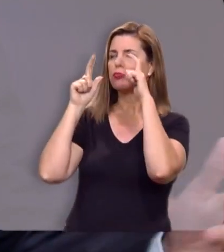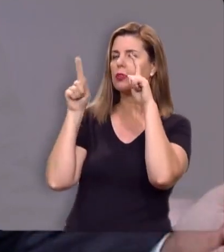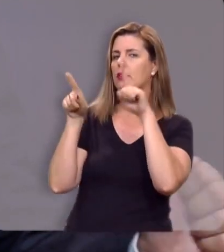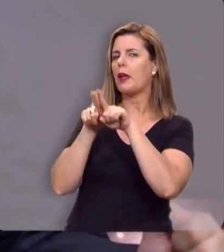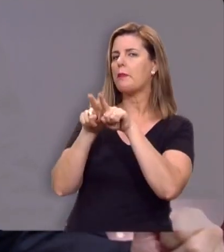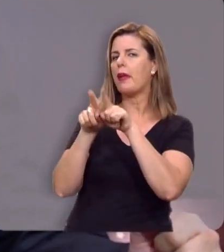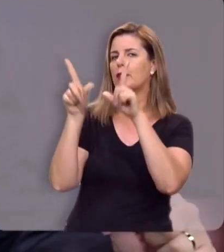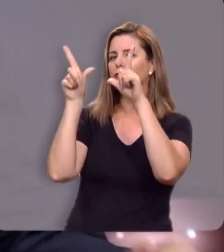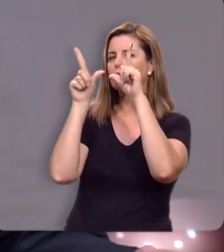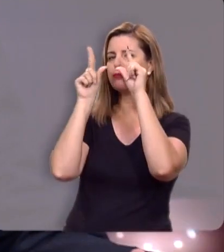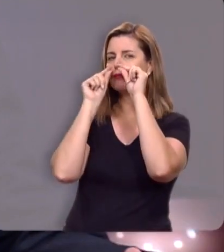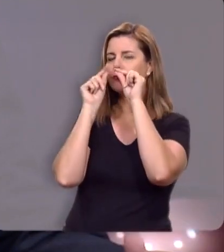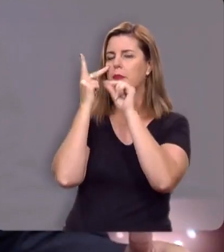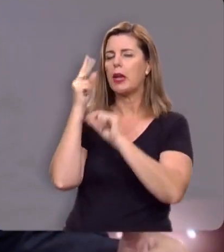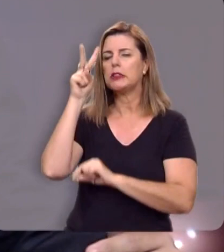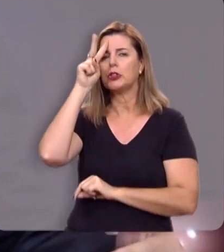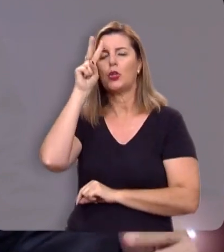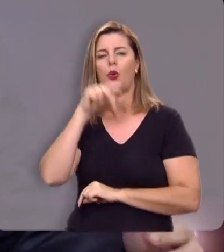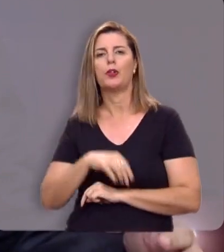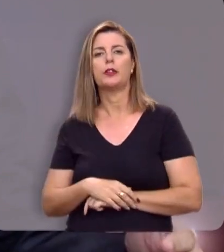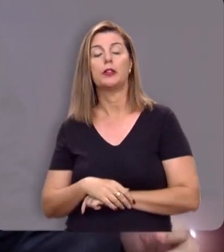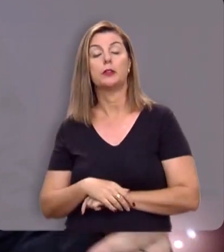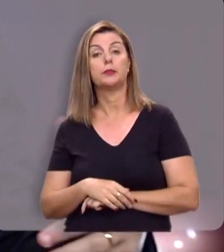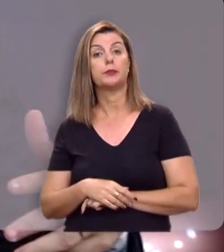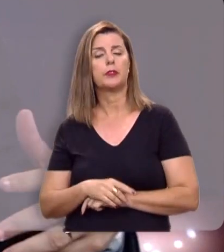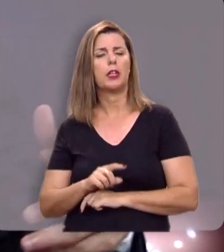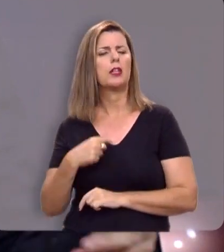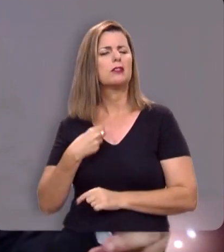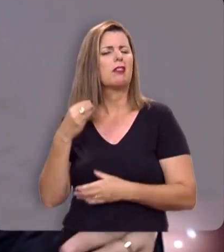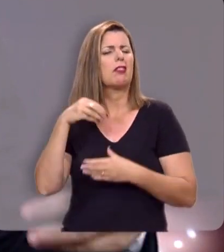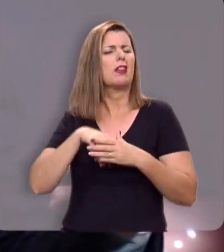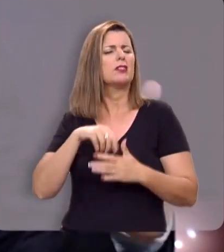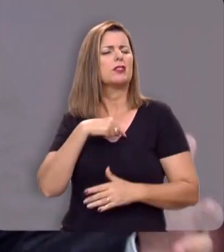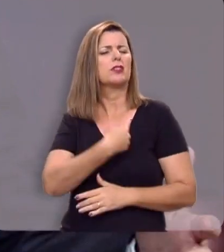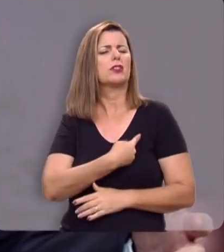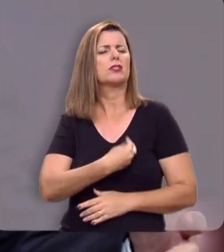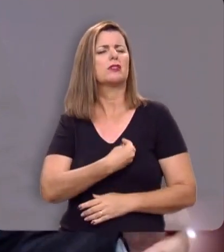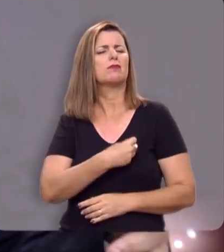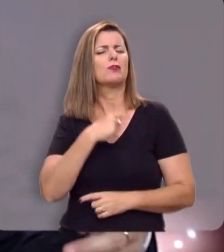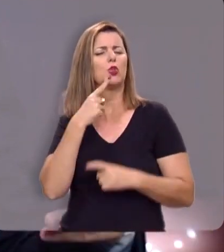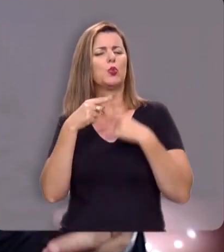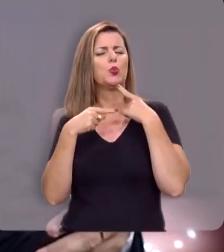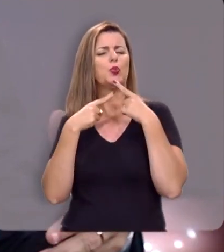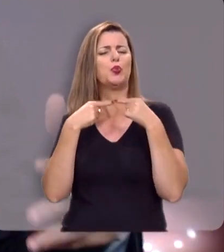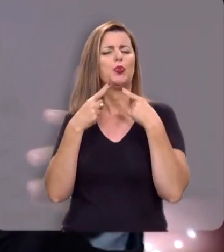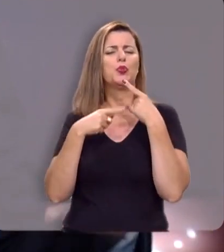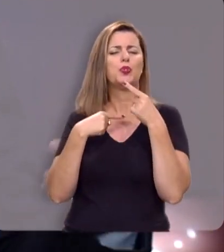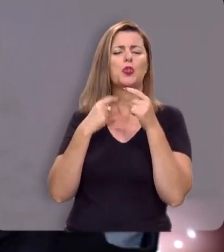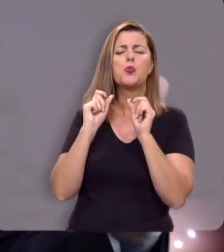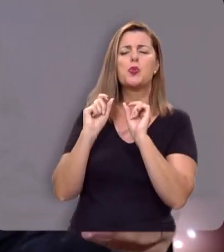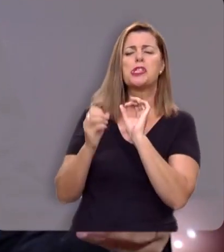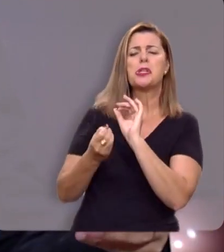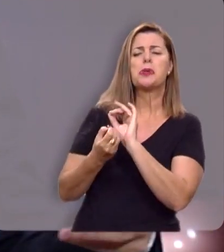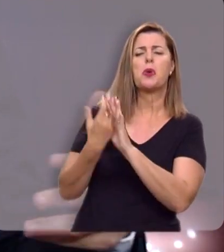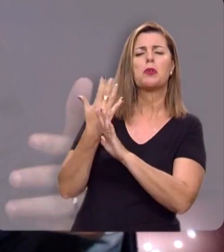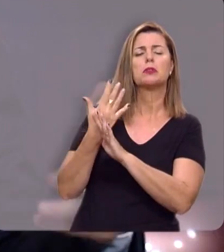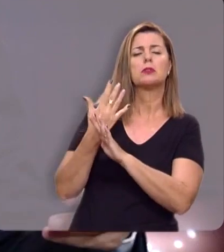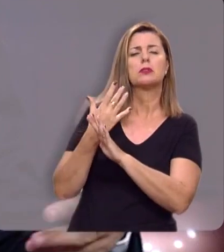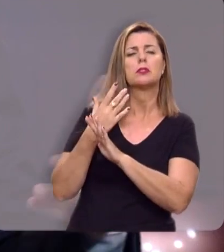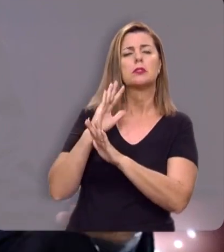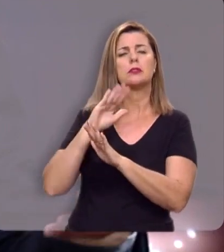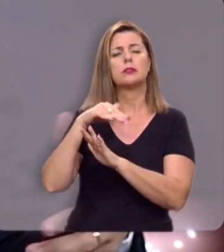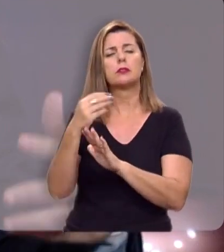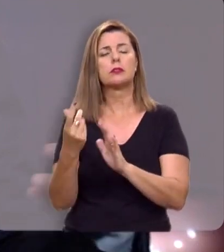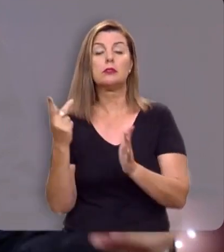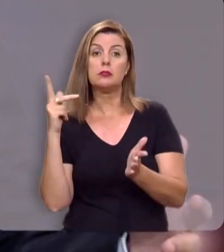também se fecharão para a história. E isso gera em nós uma série de dúvidas. O que acontece